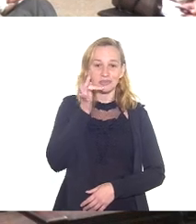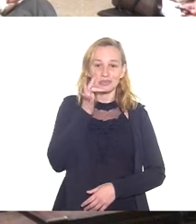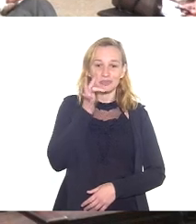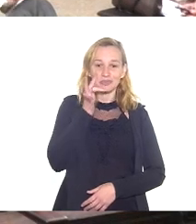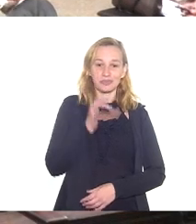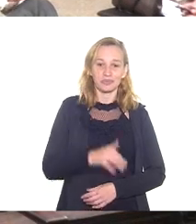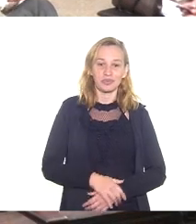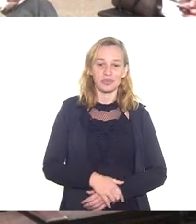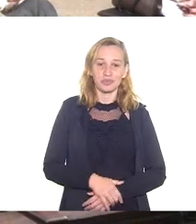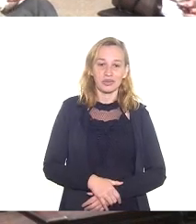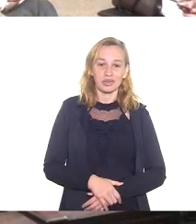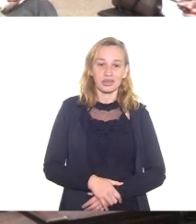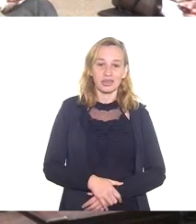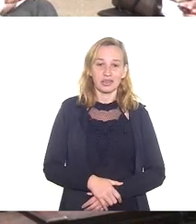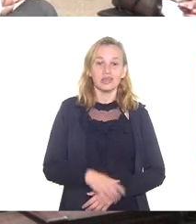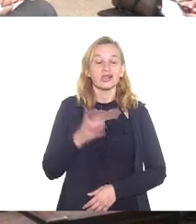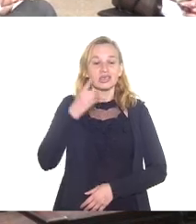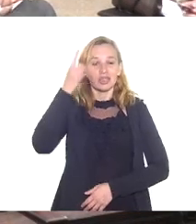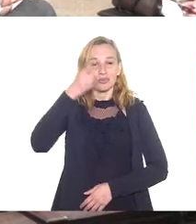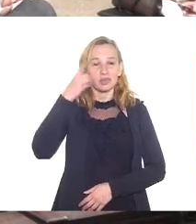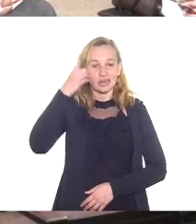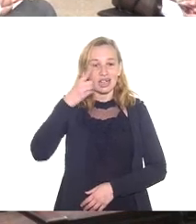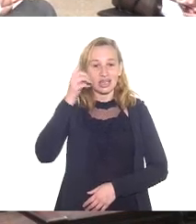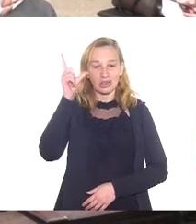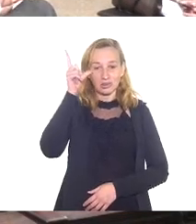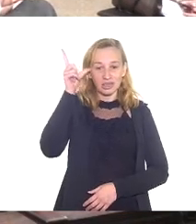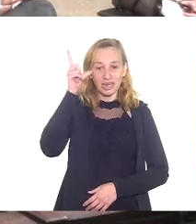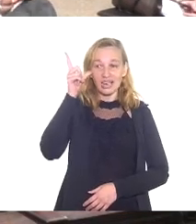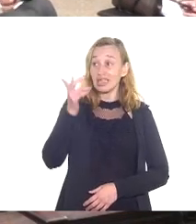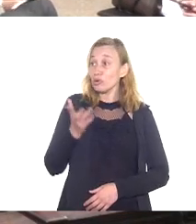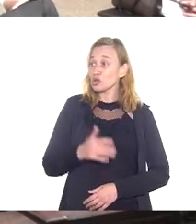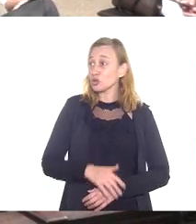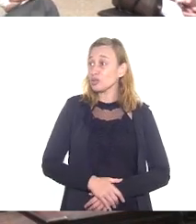Neto. Deputada Lucinha.